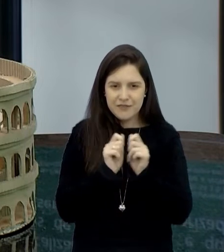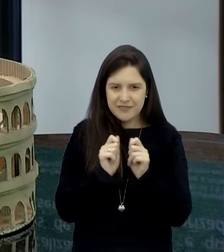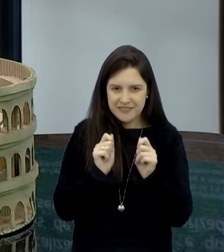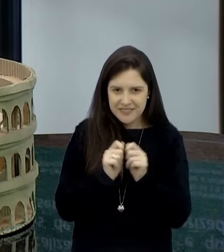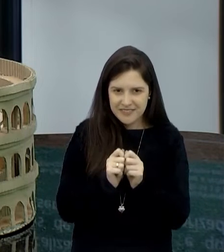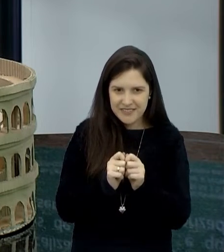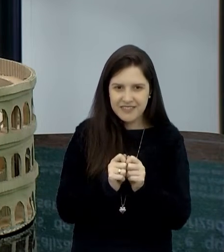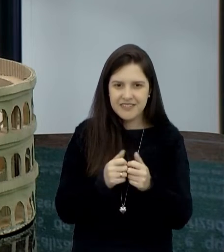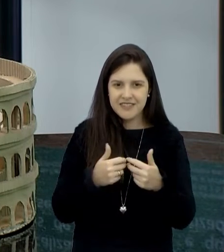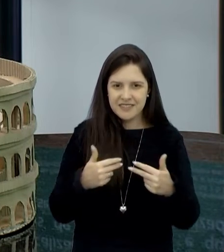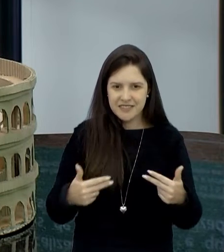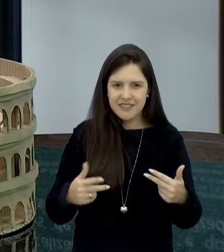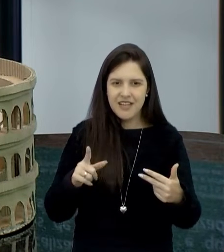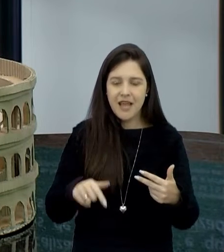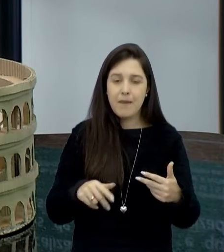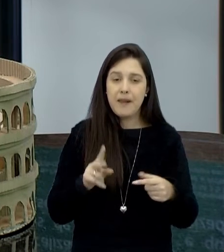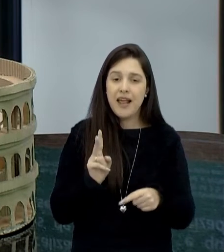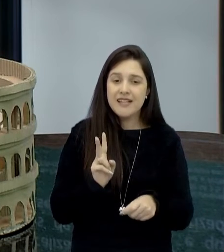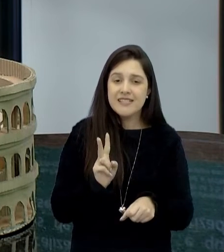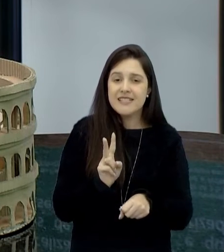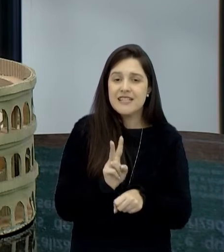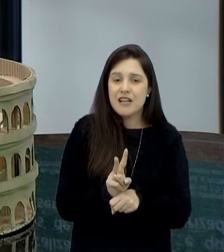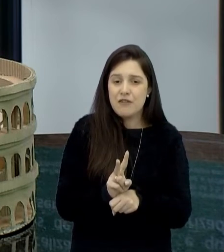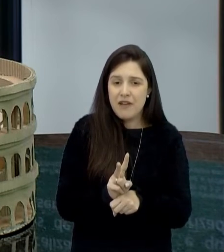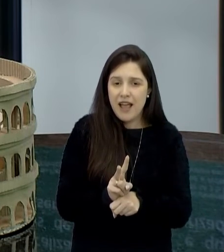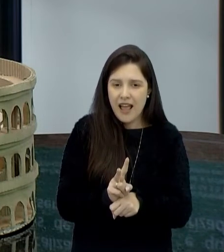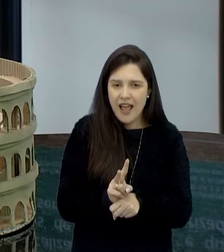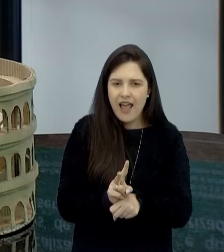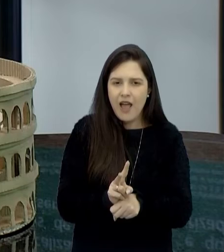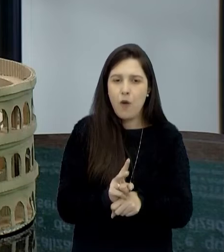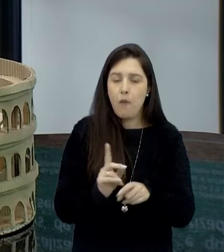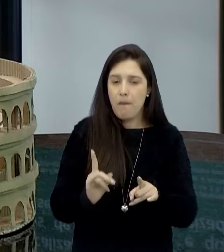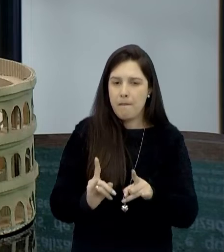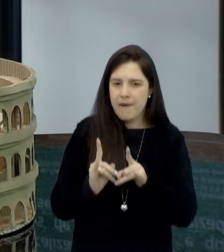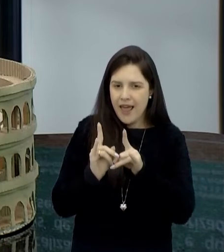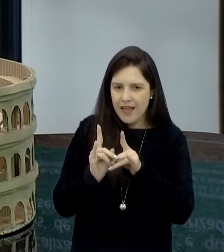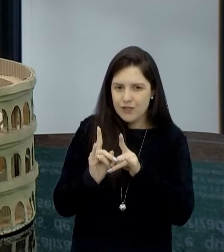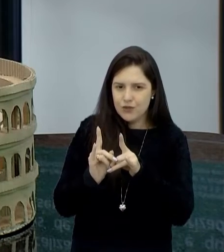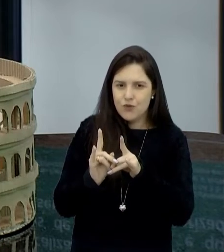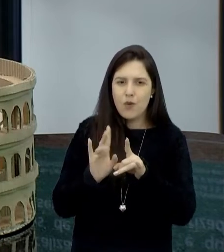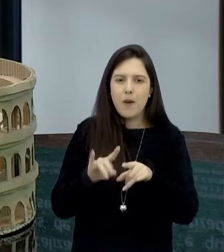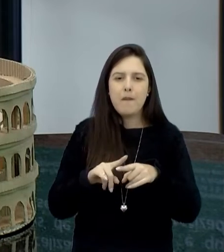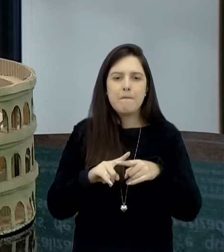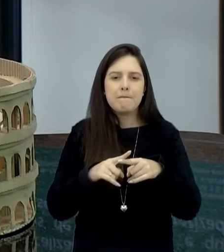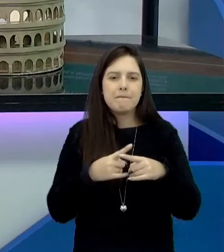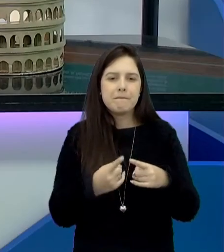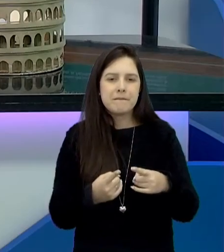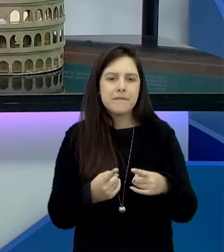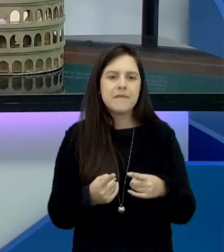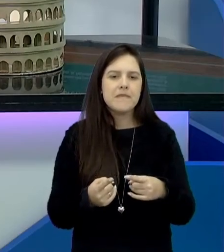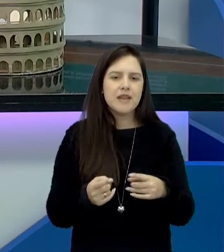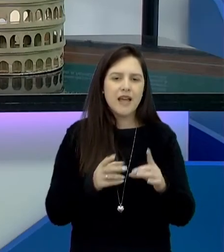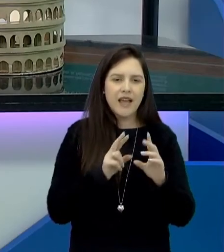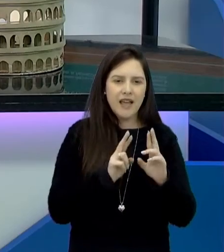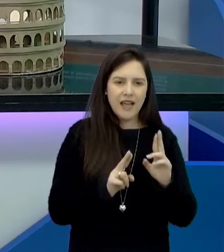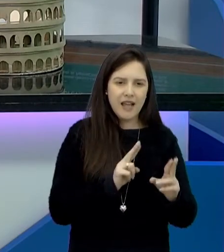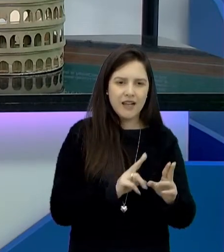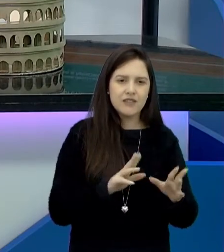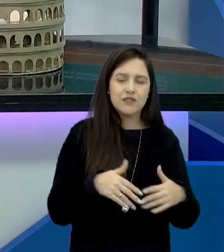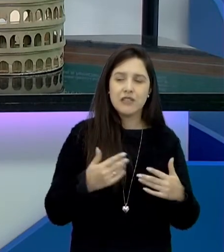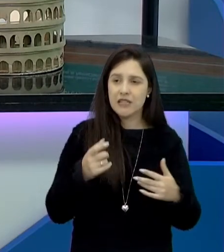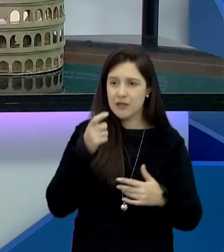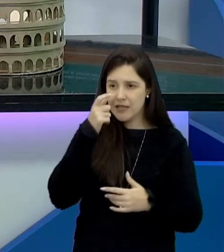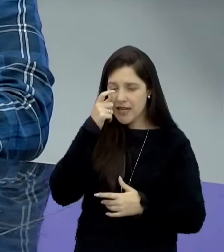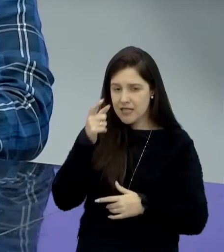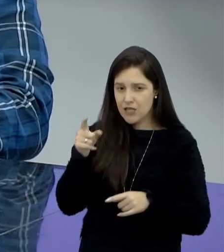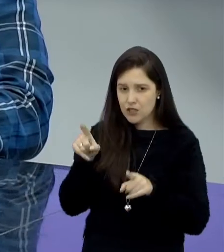melhorias no prédio, até para preservar ali o prédio, é alguém do IPHAN, tem que ser uma pessoa especialista. E o interessante